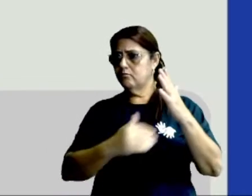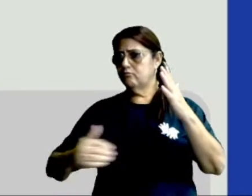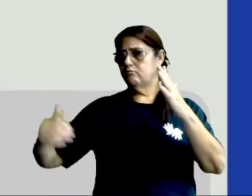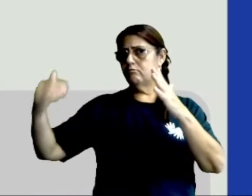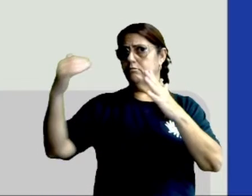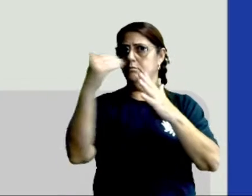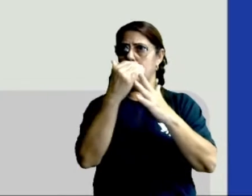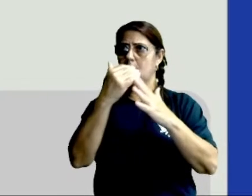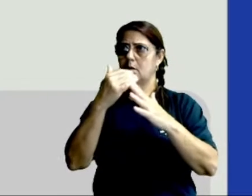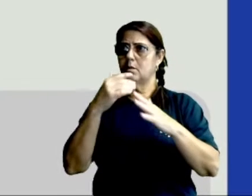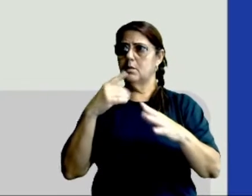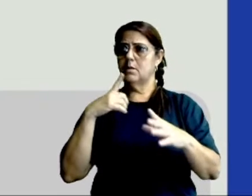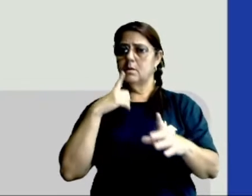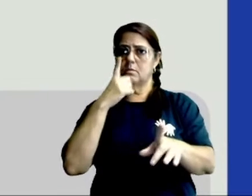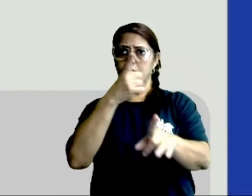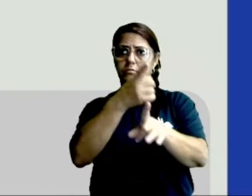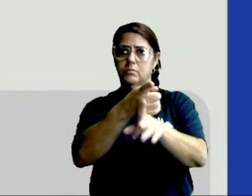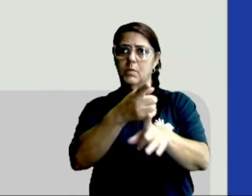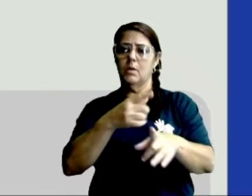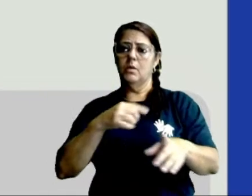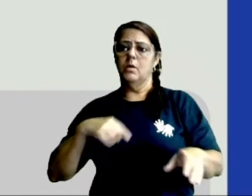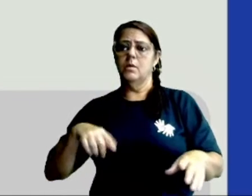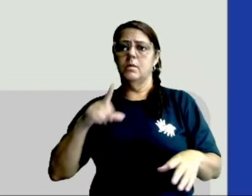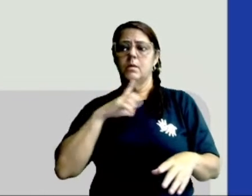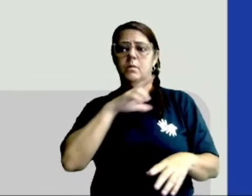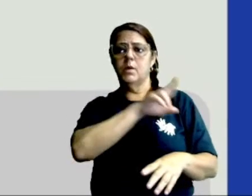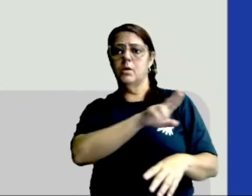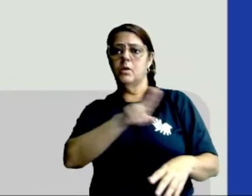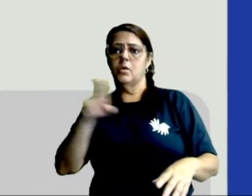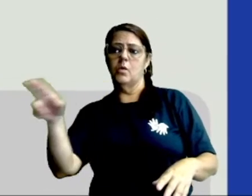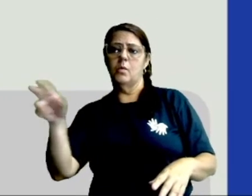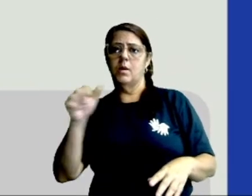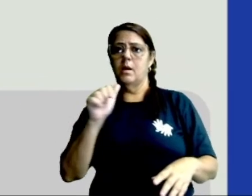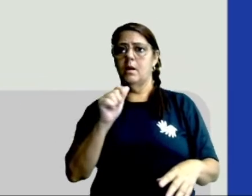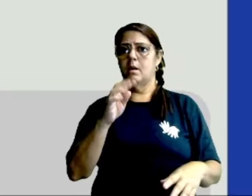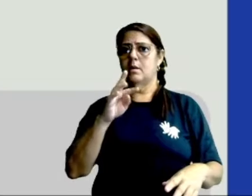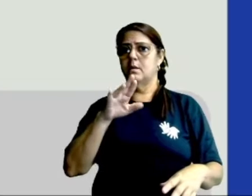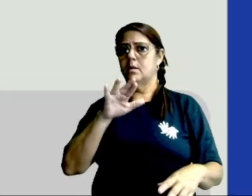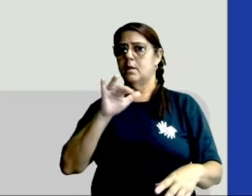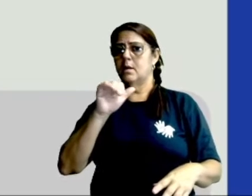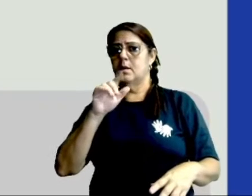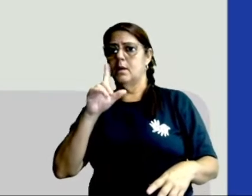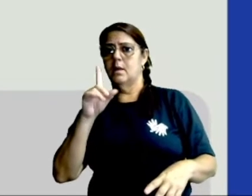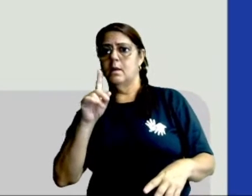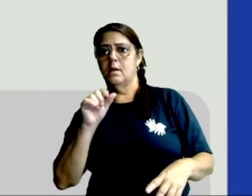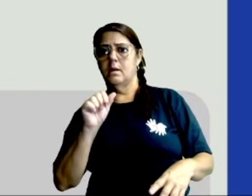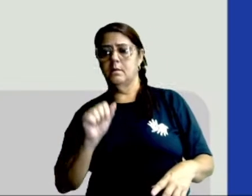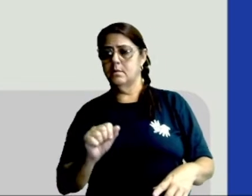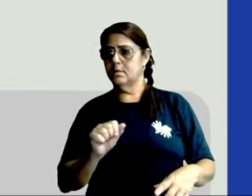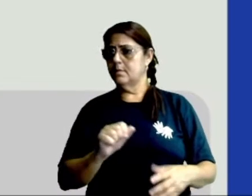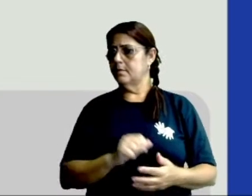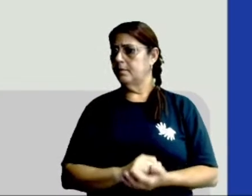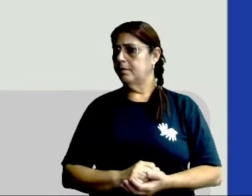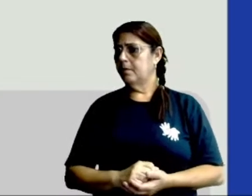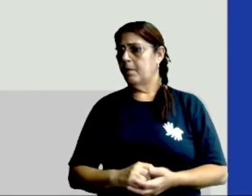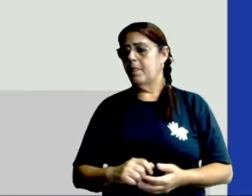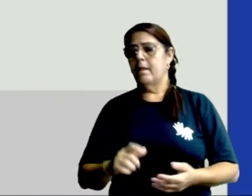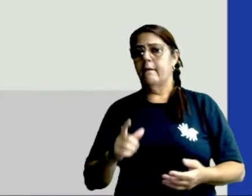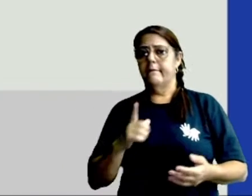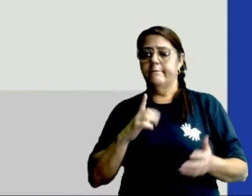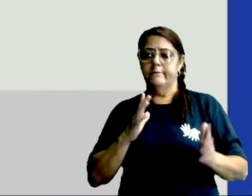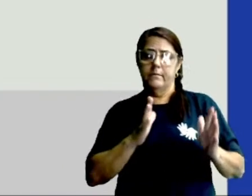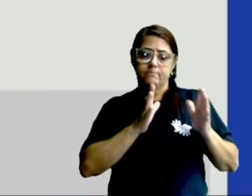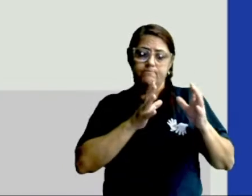que a gente vê até em destaque, né? Que é também chamado de Antilhas ou Caribe. Essa